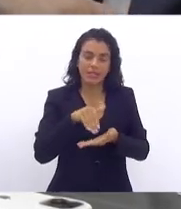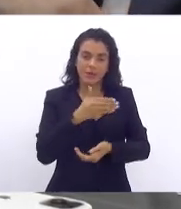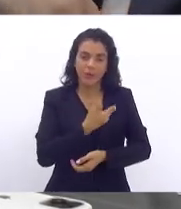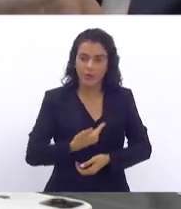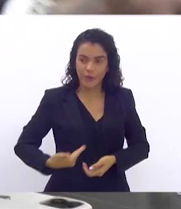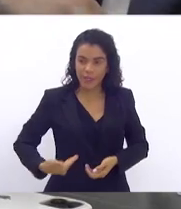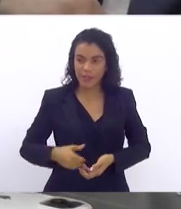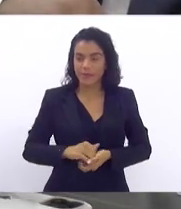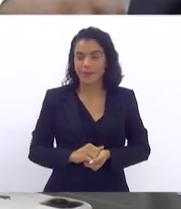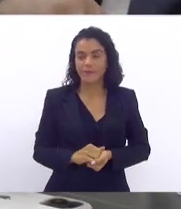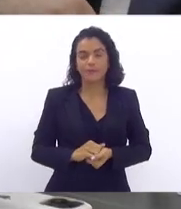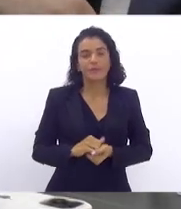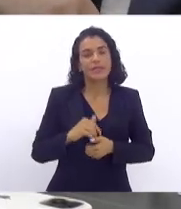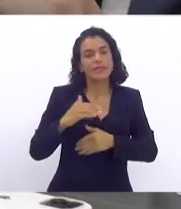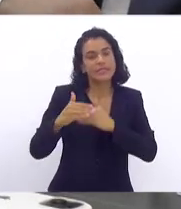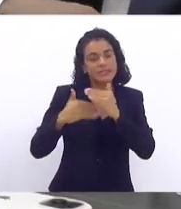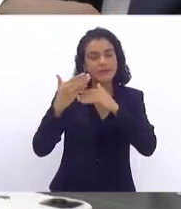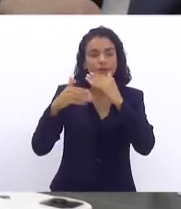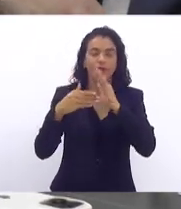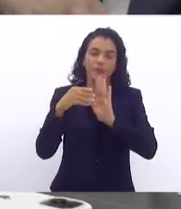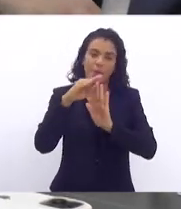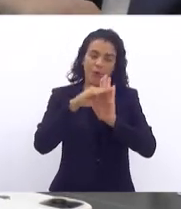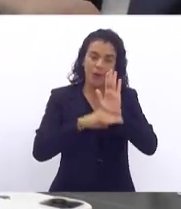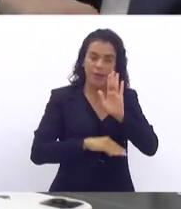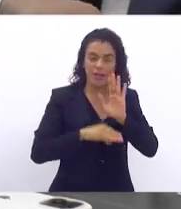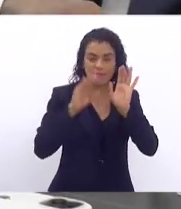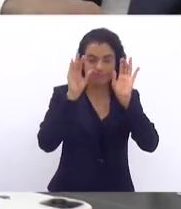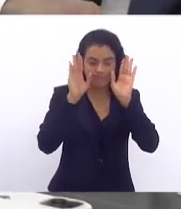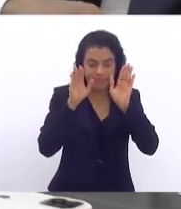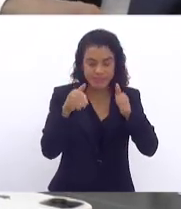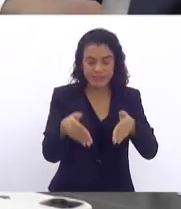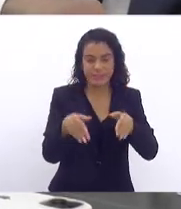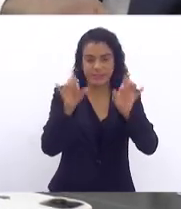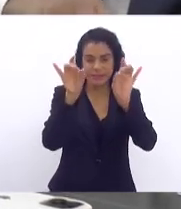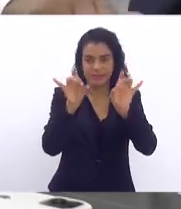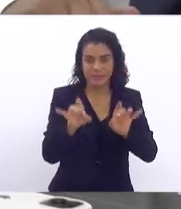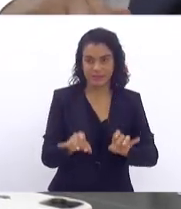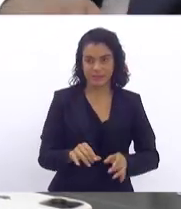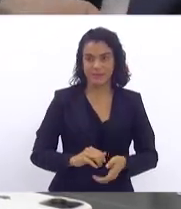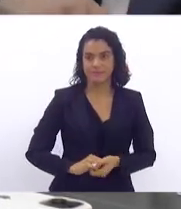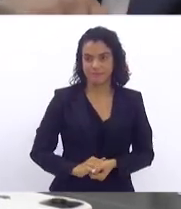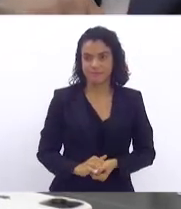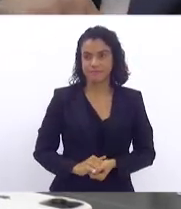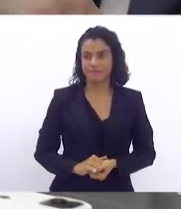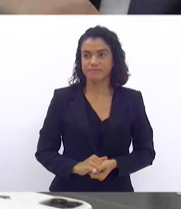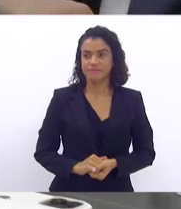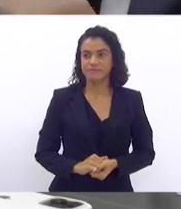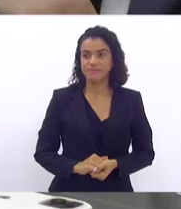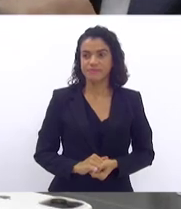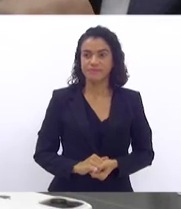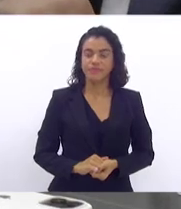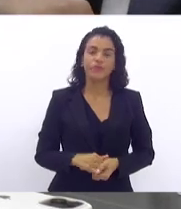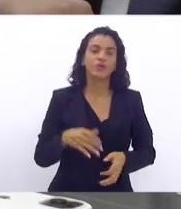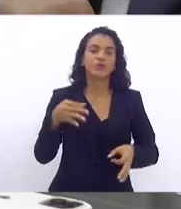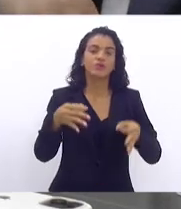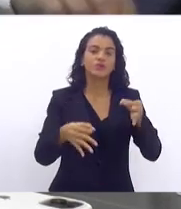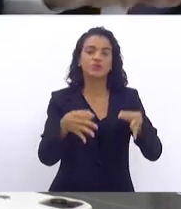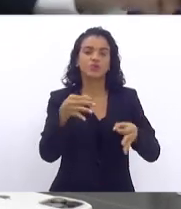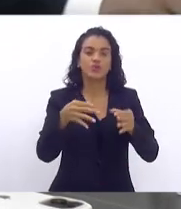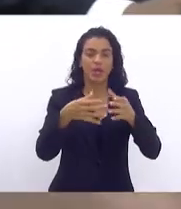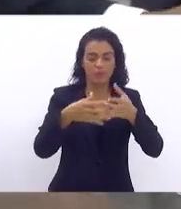Governo, desenvolver algum programa específico. Não estou nem entrando nessa seara, porque me parece uma seara absolutamente de mérito. Julgar se uma